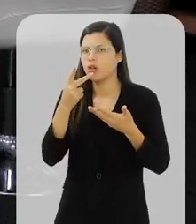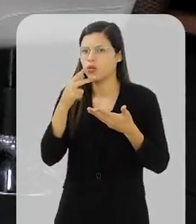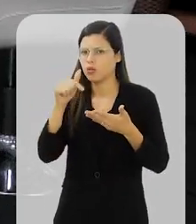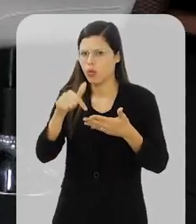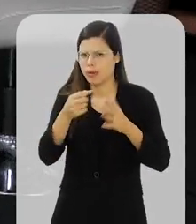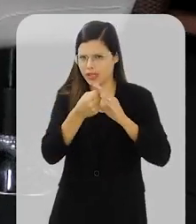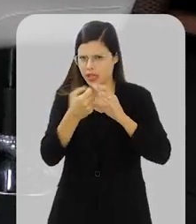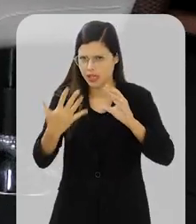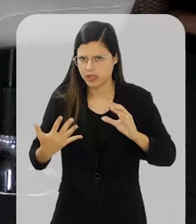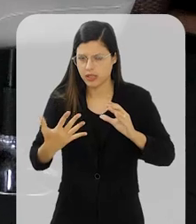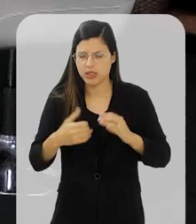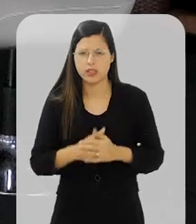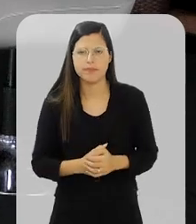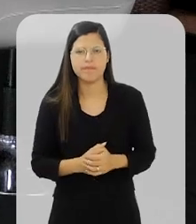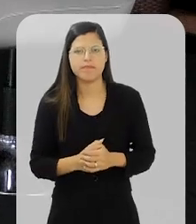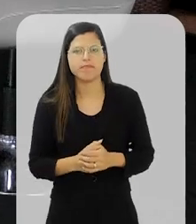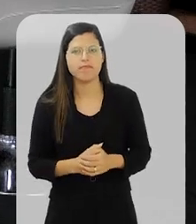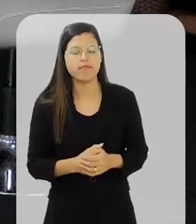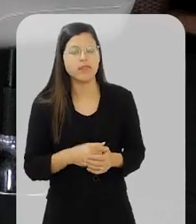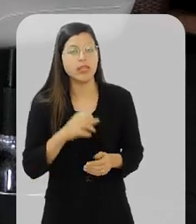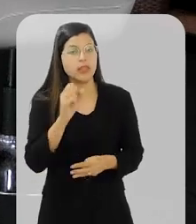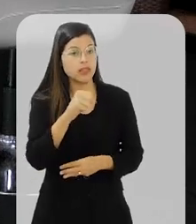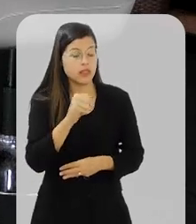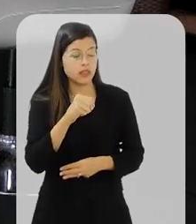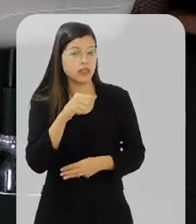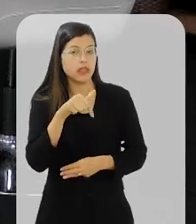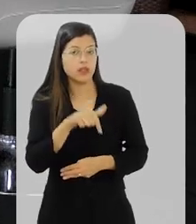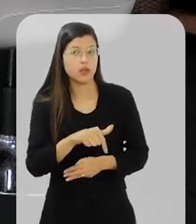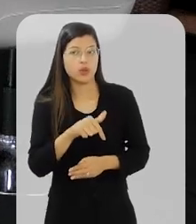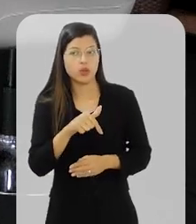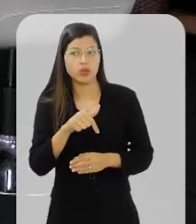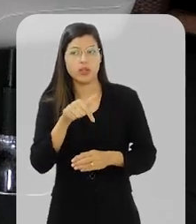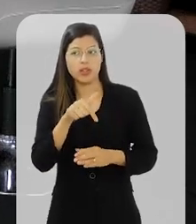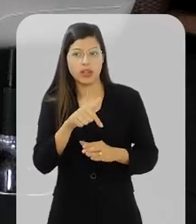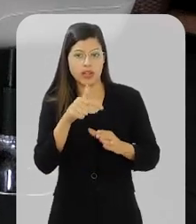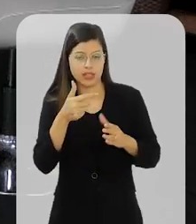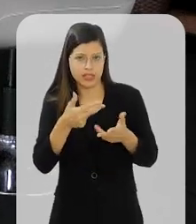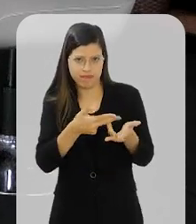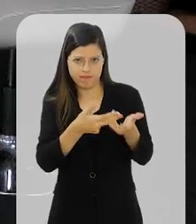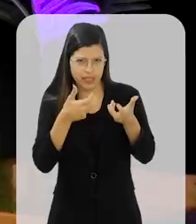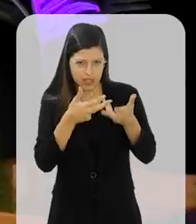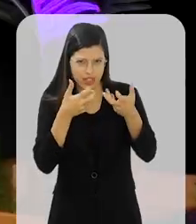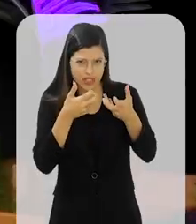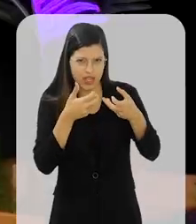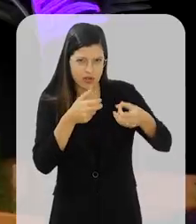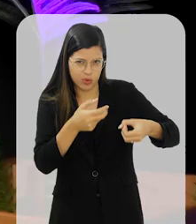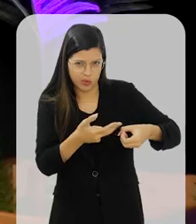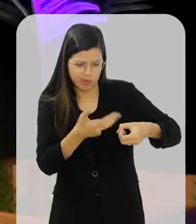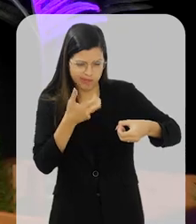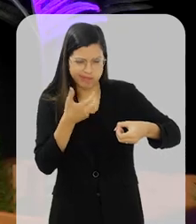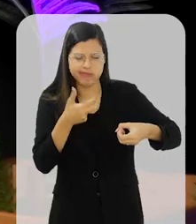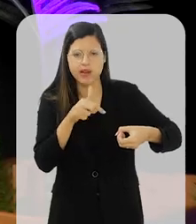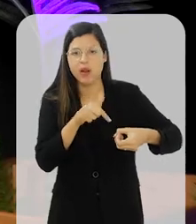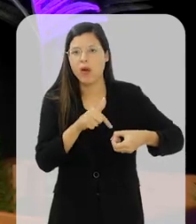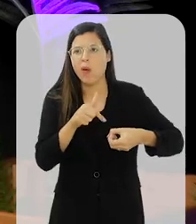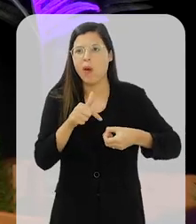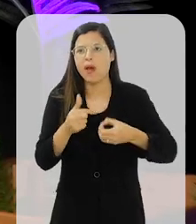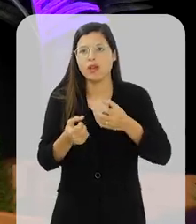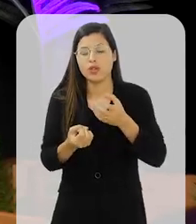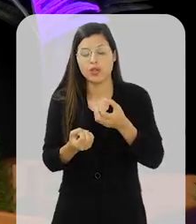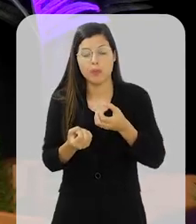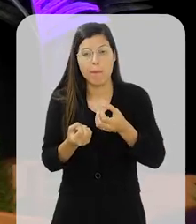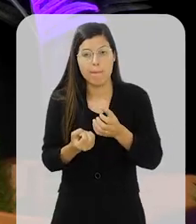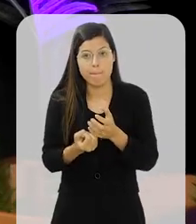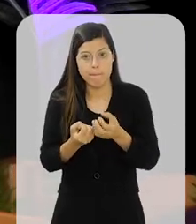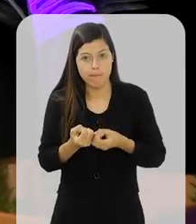propriedades? Sim, o caroço do açaí, né? O extrato hidroalcoólico do caroço do açaí é um extrato que a gente produz no